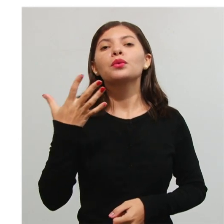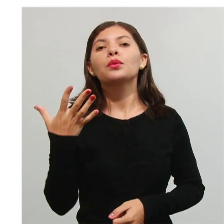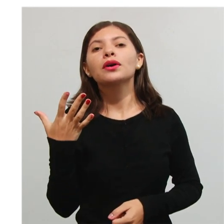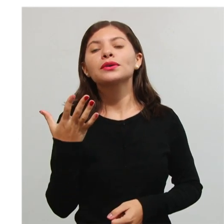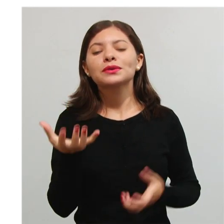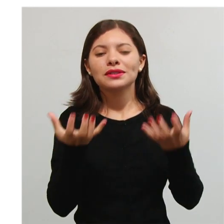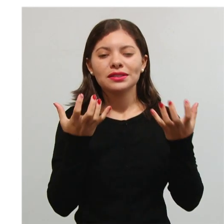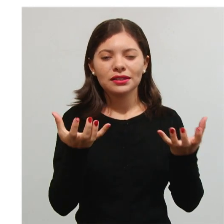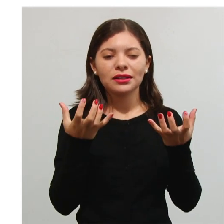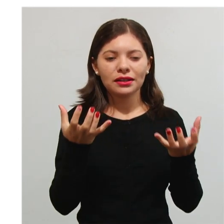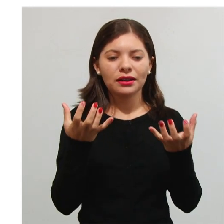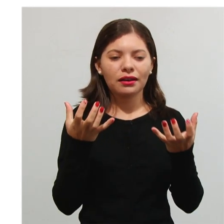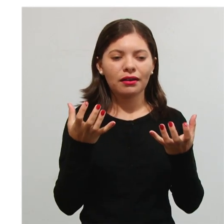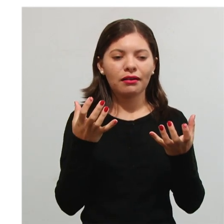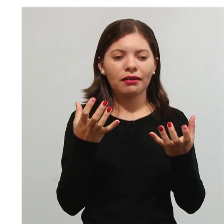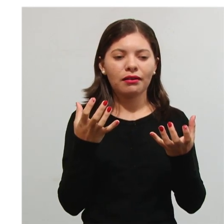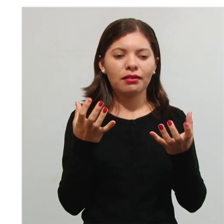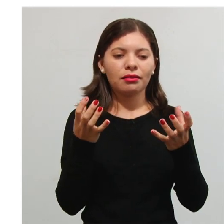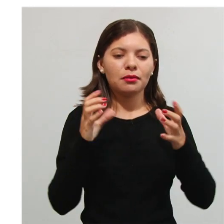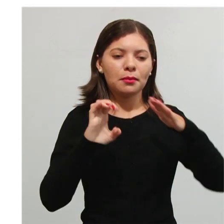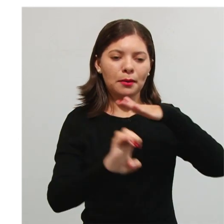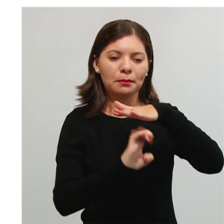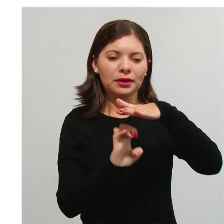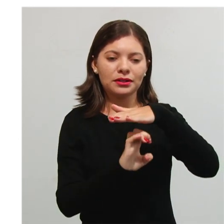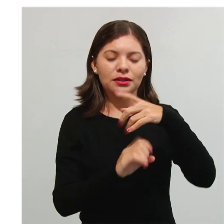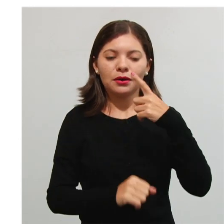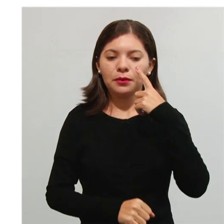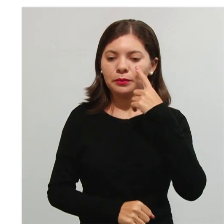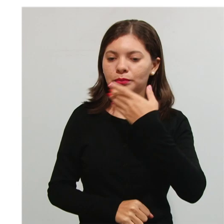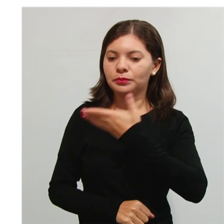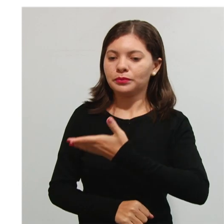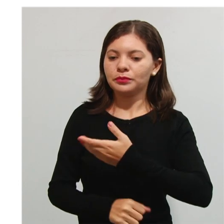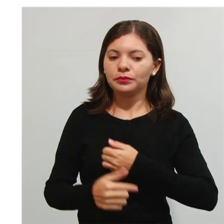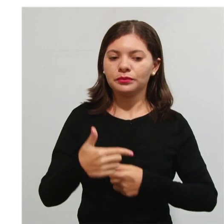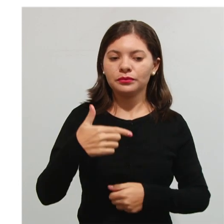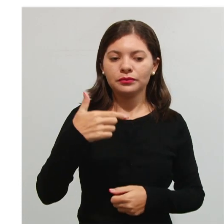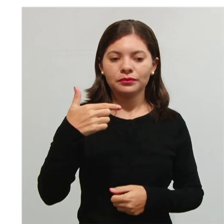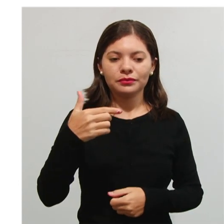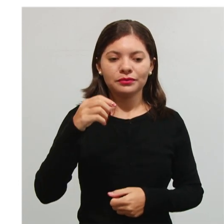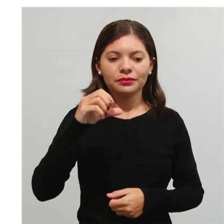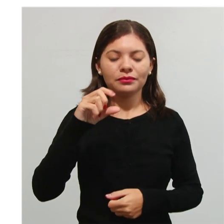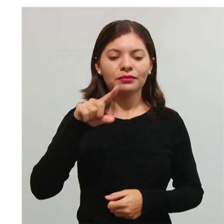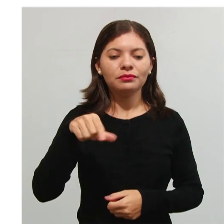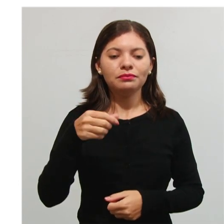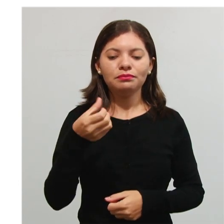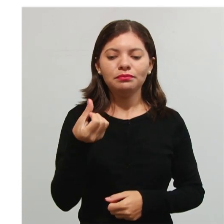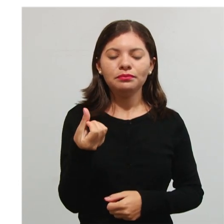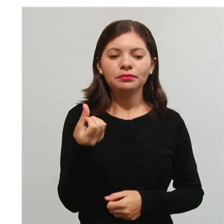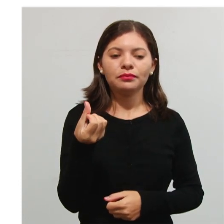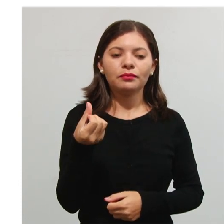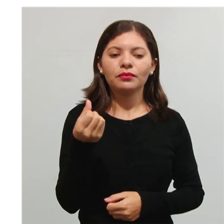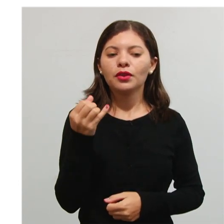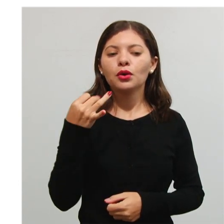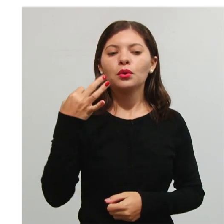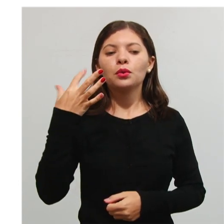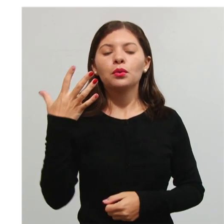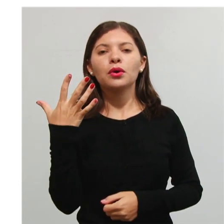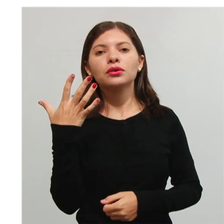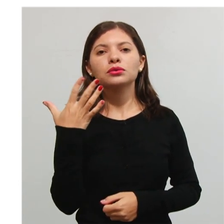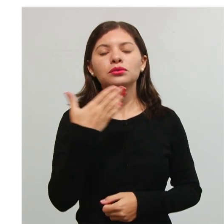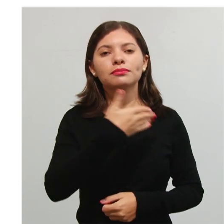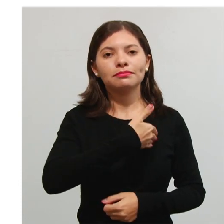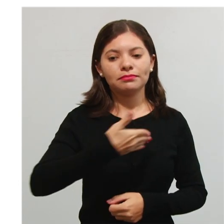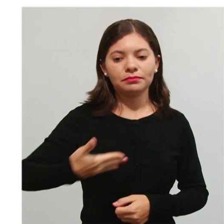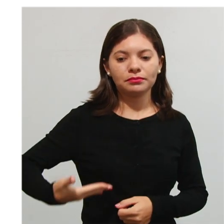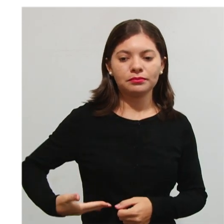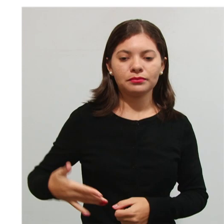gostariam de fazer carreira em uma empresa? Nós temos aqui, ó, 22%. Quantos aqui gostariam de fazer carreira no serviço público? Nós